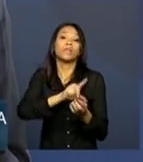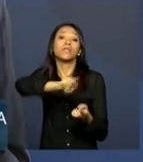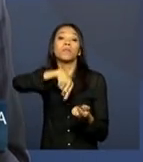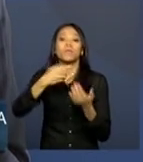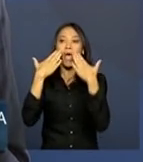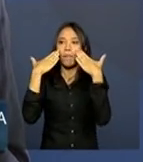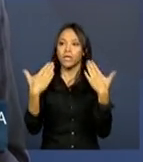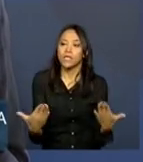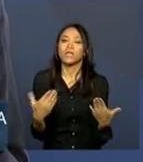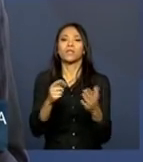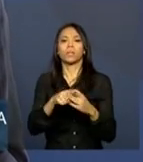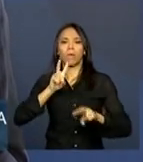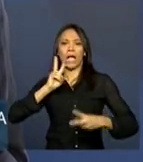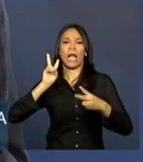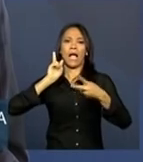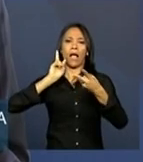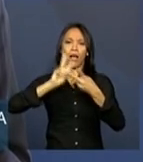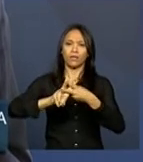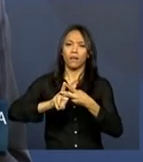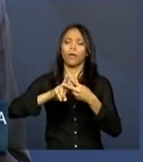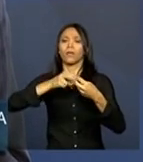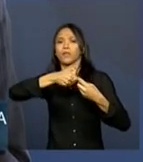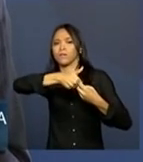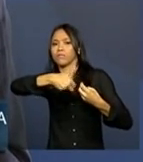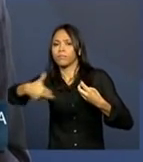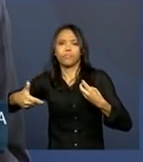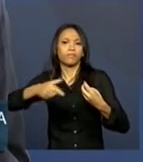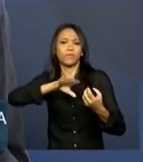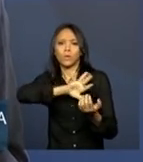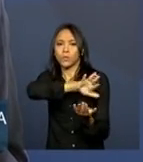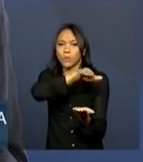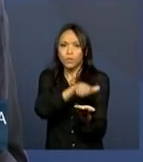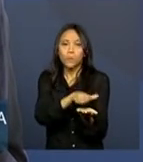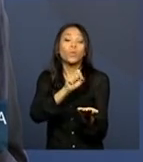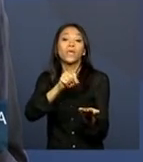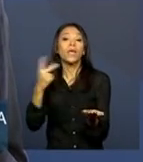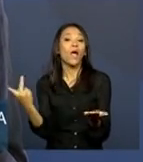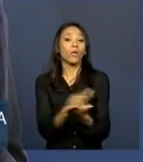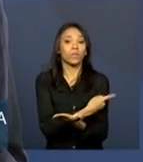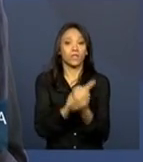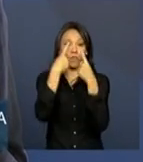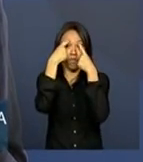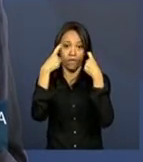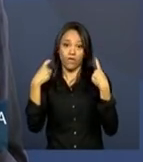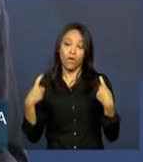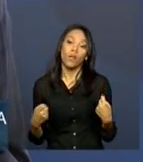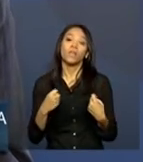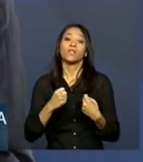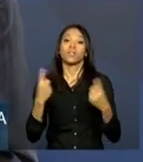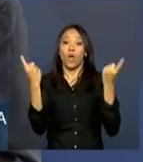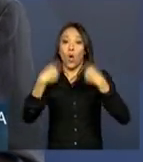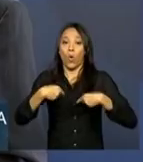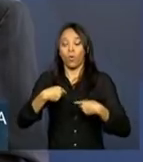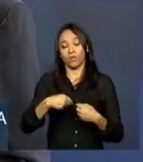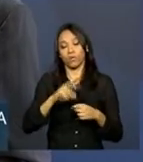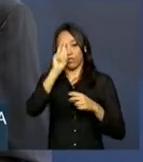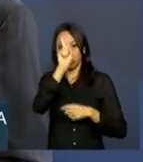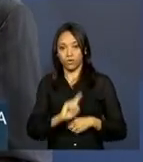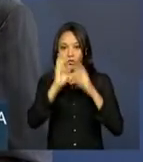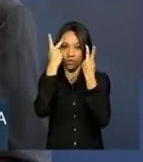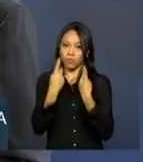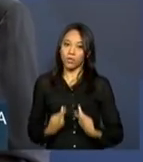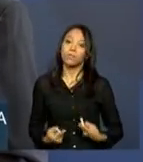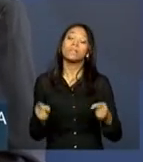estruturas cadeias de comando métodos e dinâmica das graves violações de direitos humanos culminando com as conclusões e